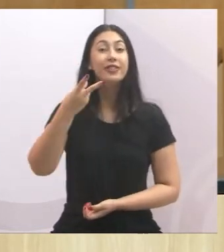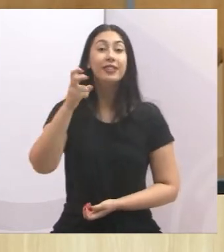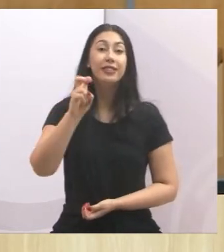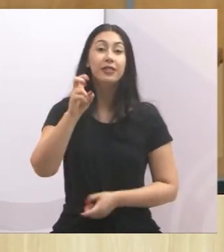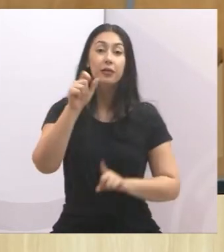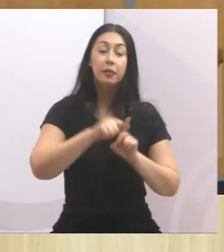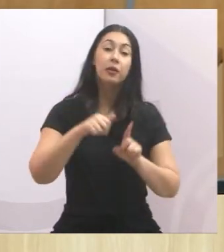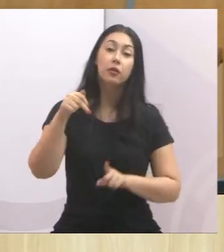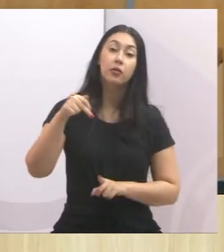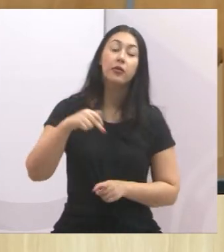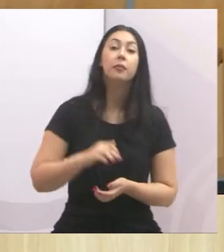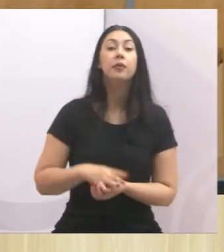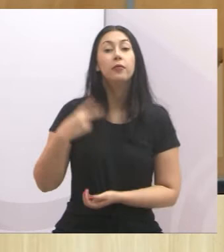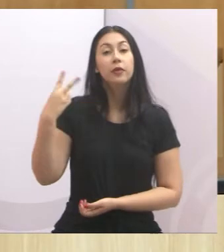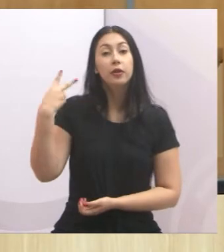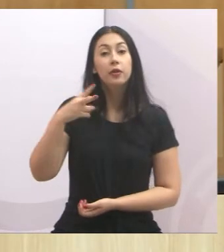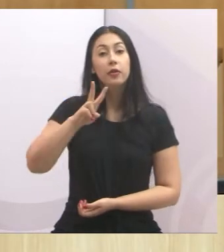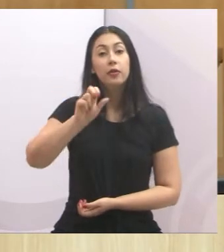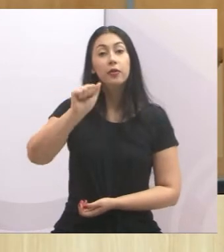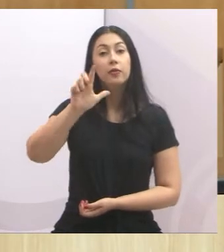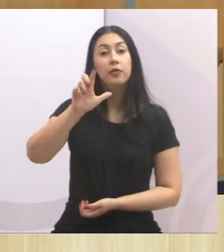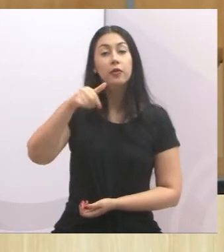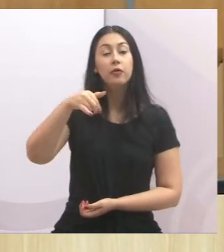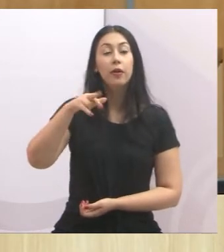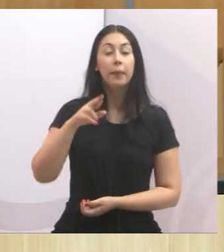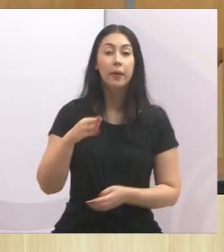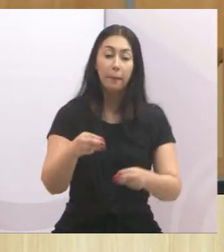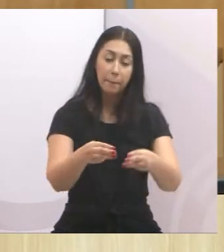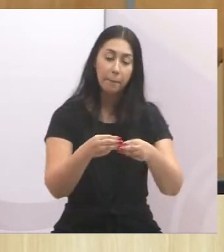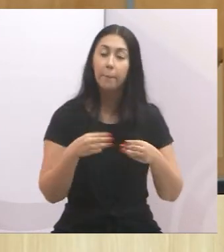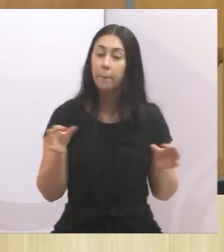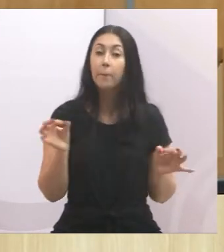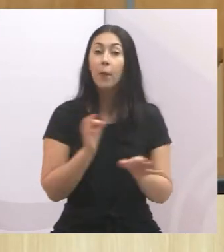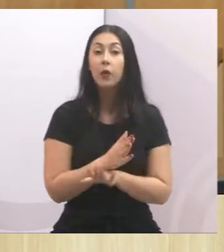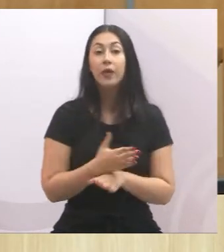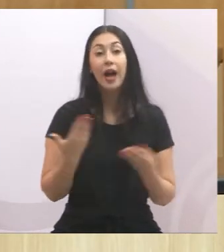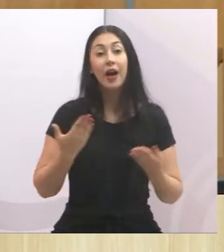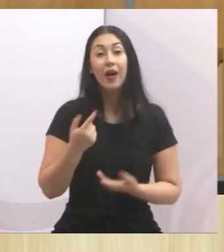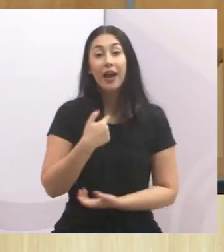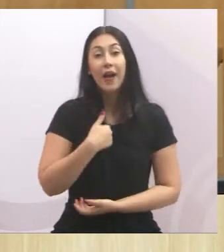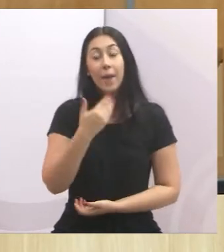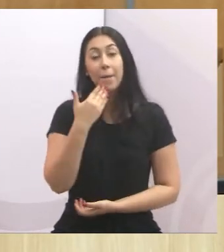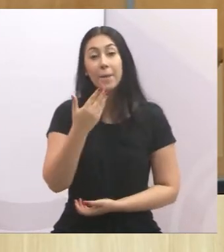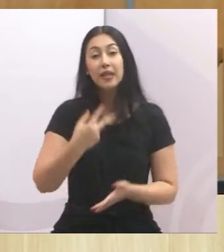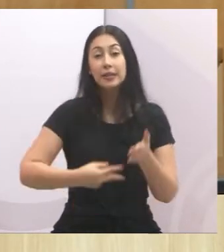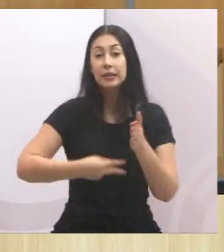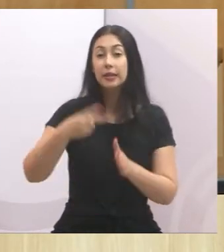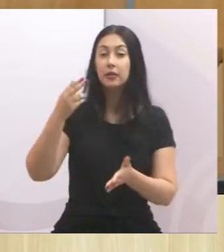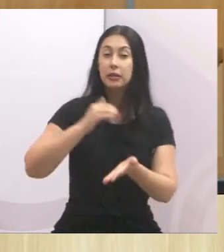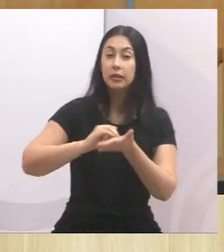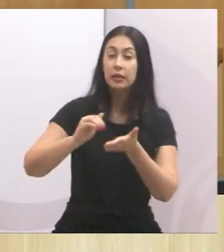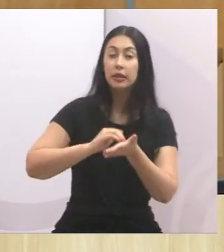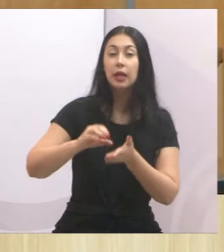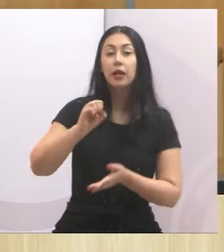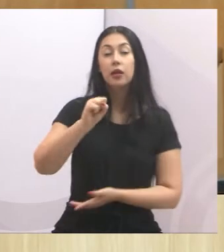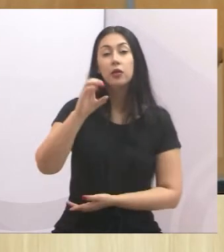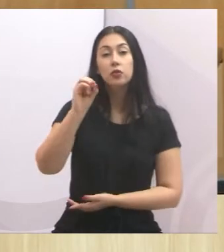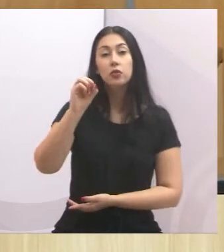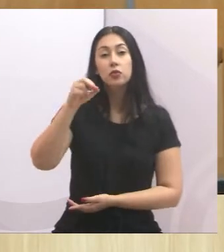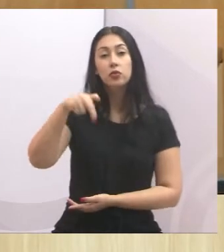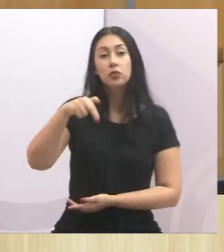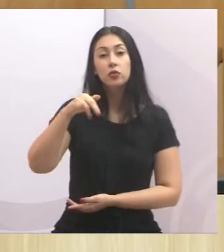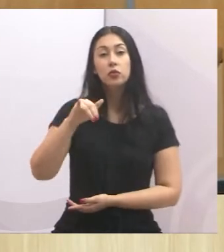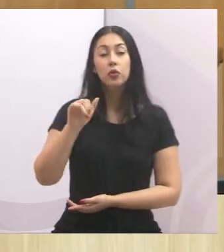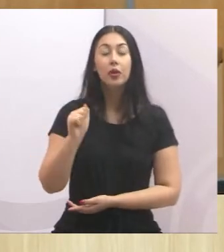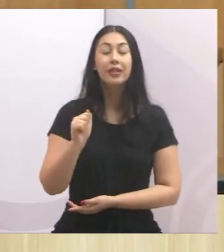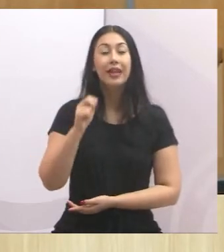vereador Valmir do Parque Meia Lua. São essas as moções. Solicito agora a segunda secretária, vereadora Sônia Patas da Amizade, que faça a